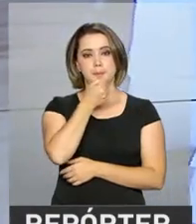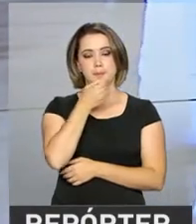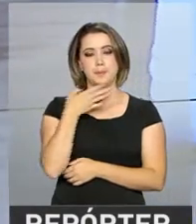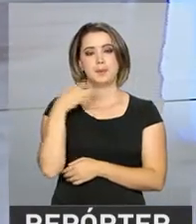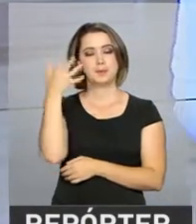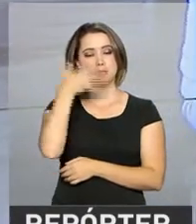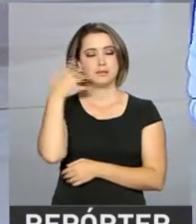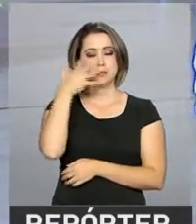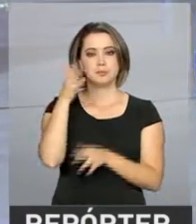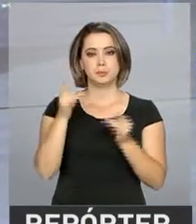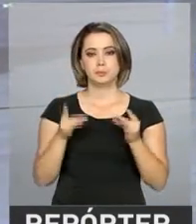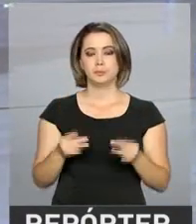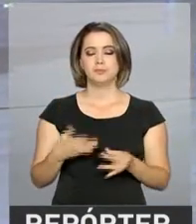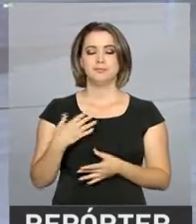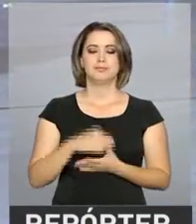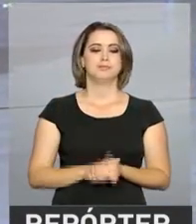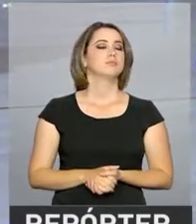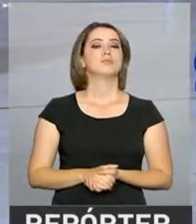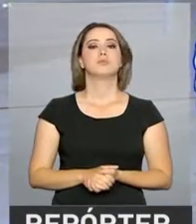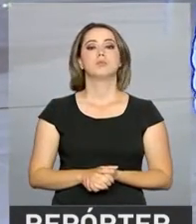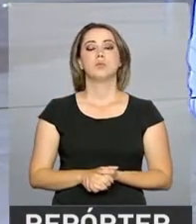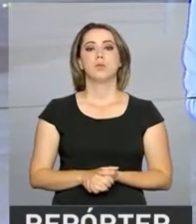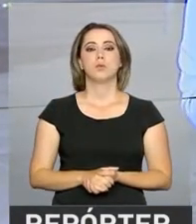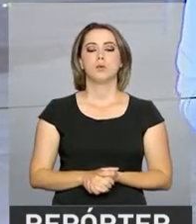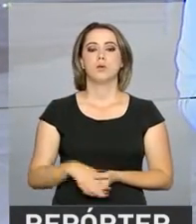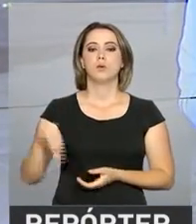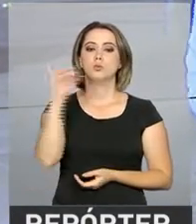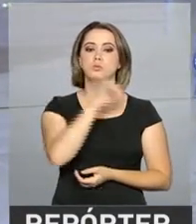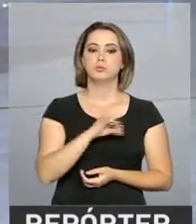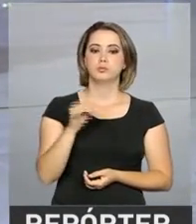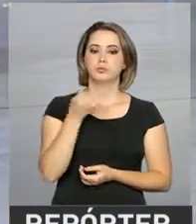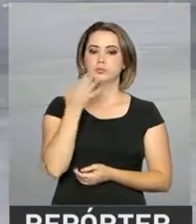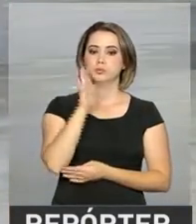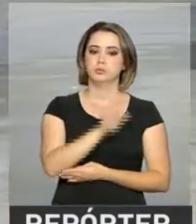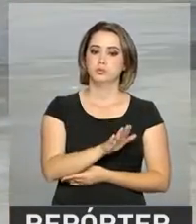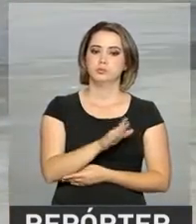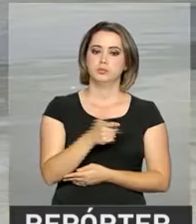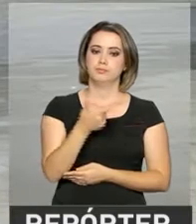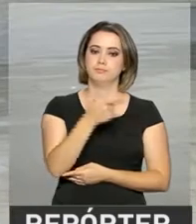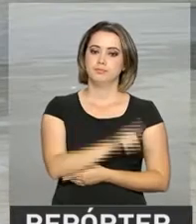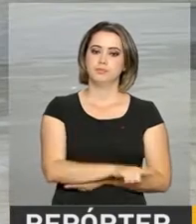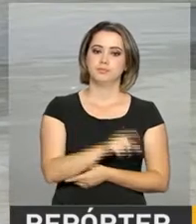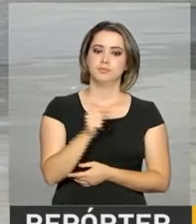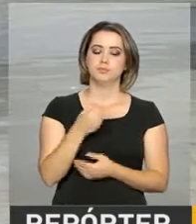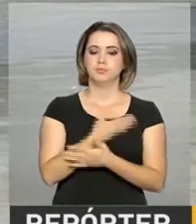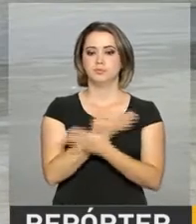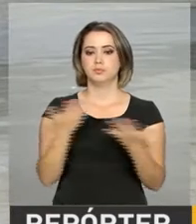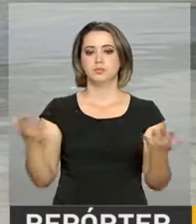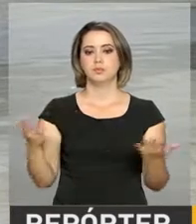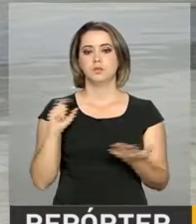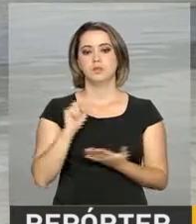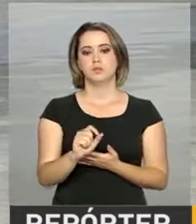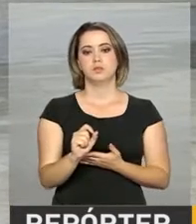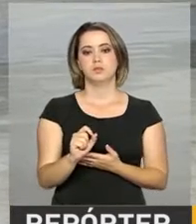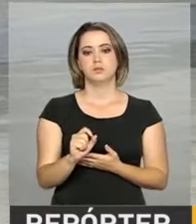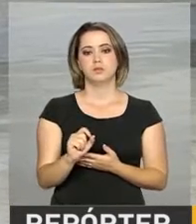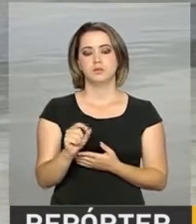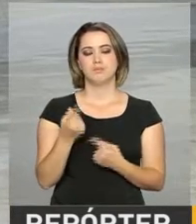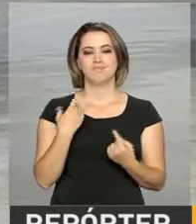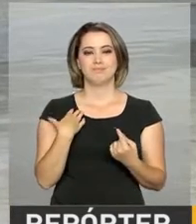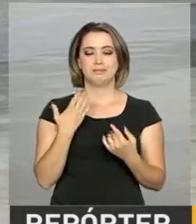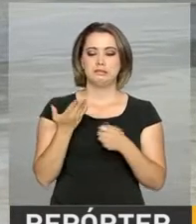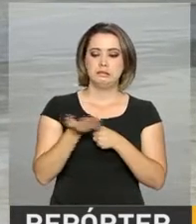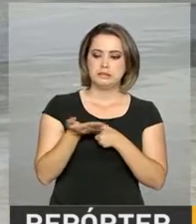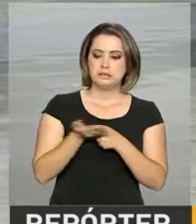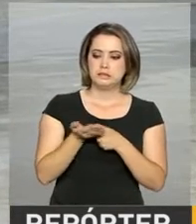lá Gabriela Boa tarde mais uma vez foi Roberto uma boa tarde mais uma vez uma boa tarde a todos Olha a